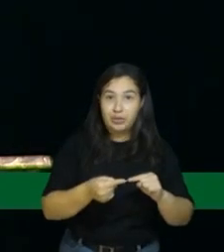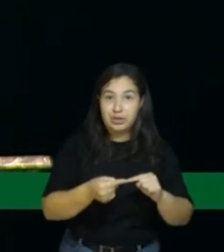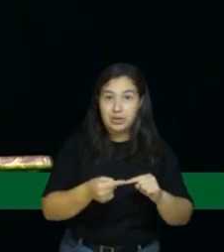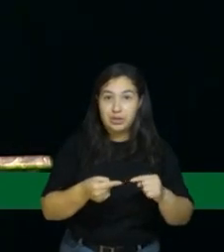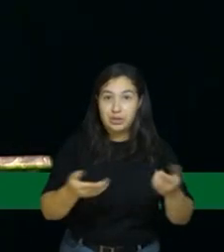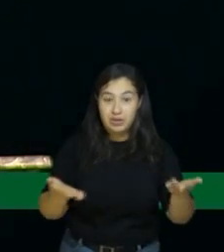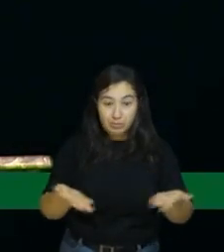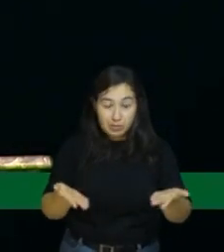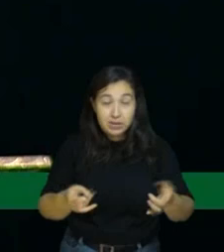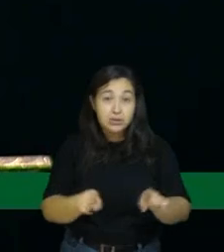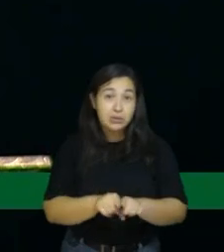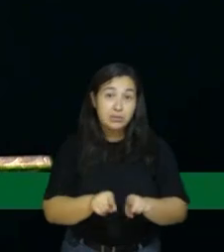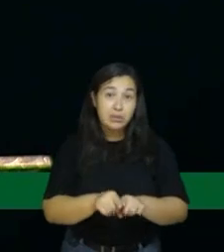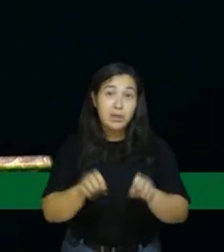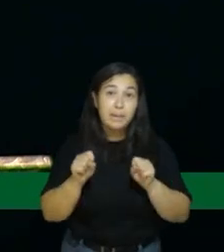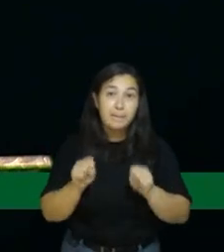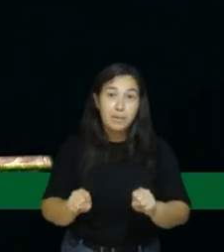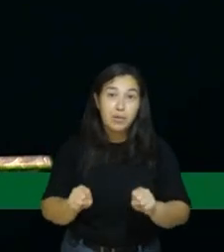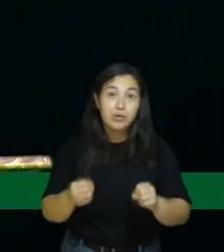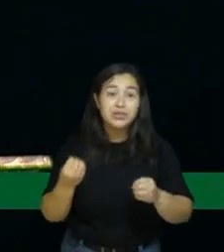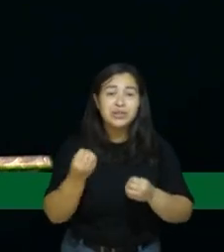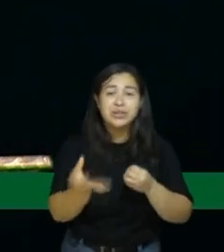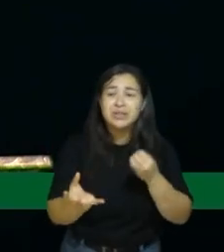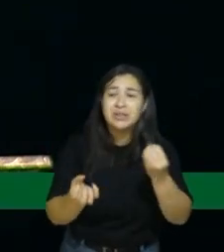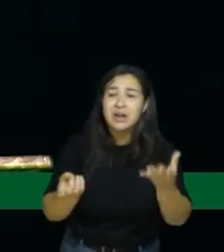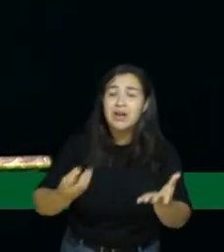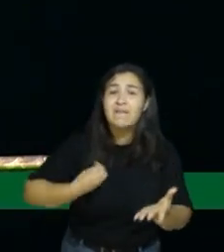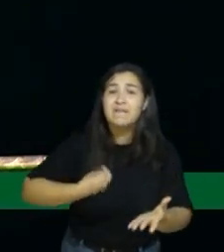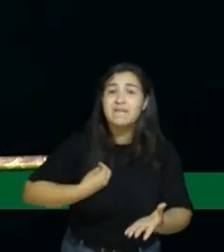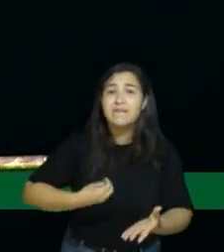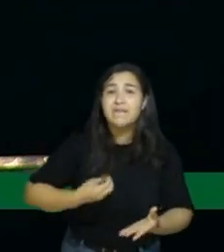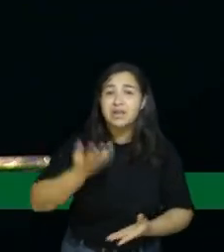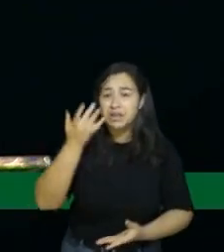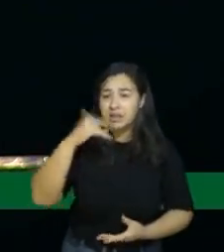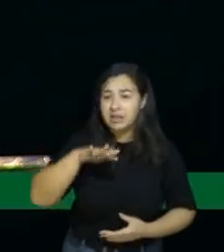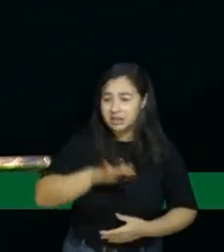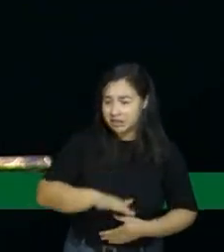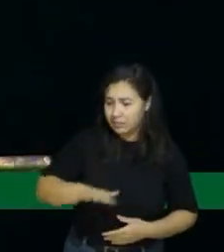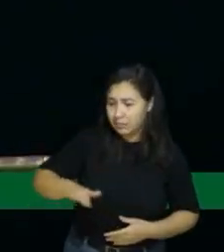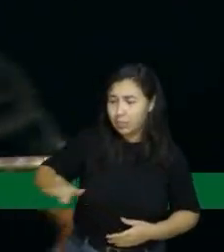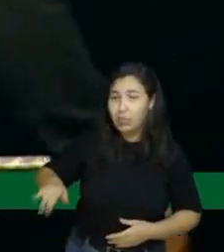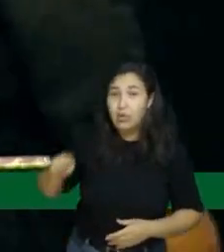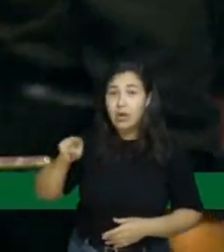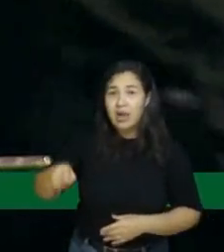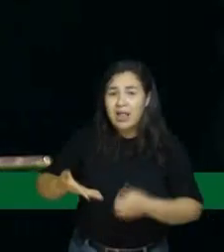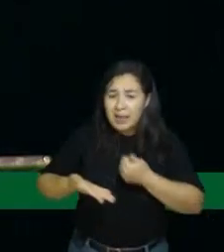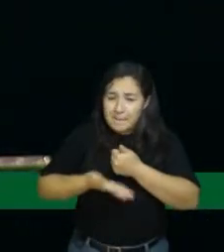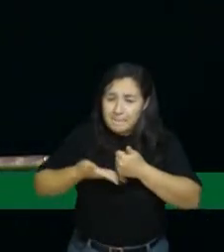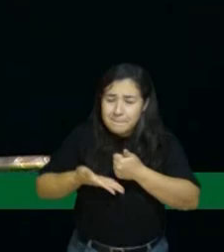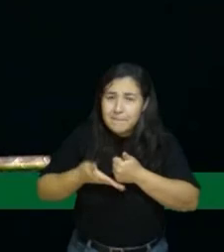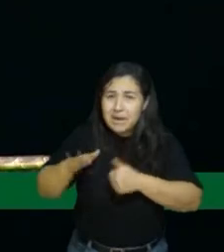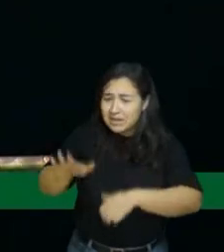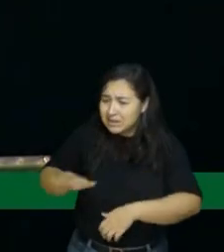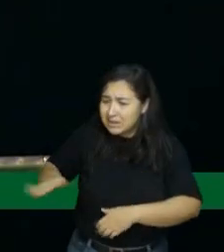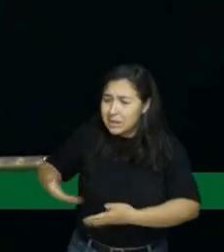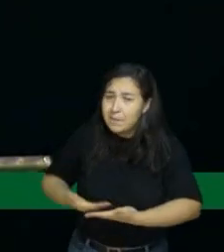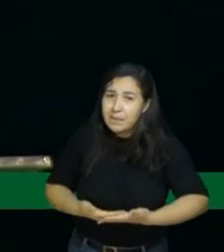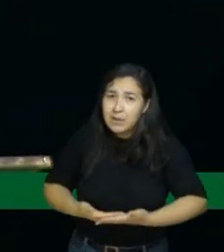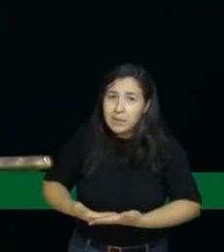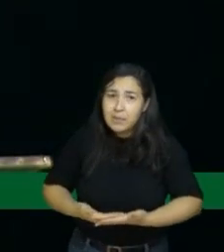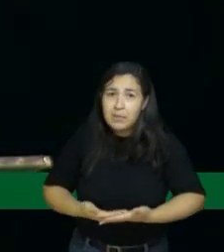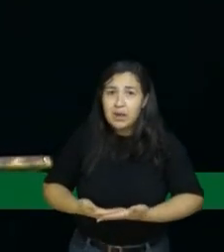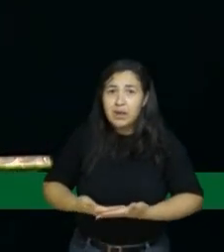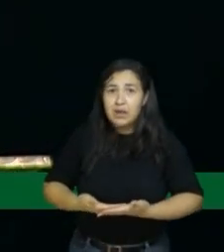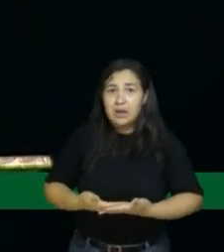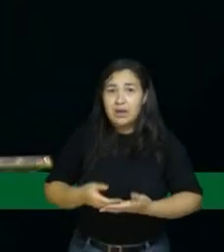gente possa colocar na vida das crianças com deficiência desde a sua base desde a educação infantil desde do Ensino